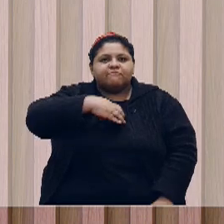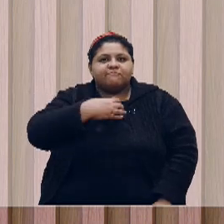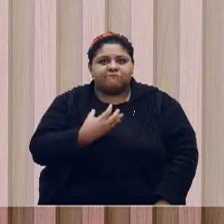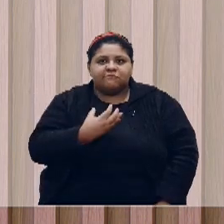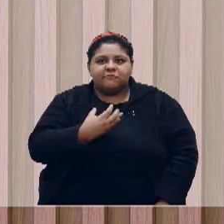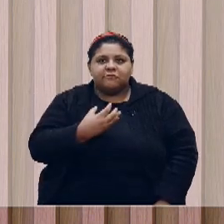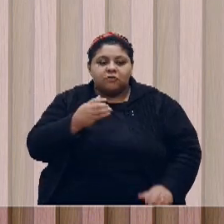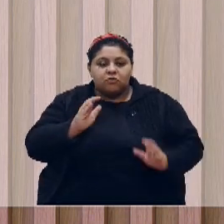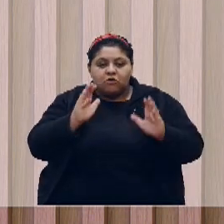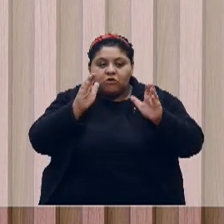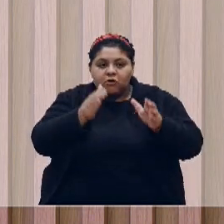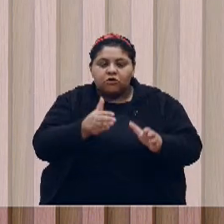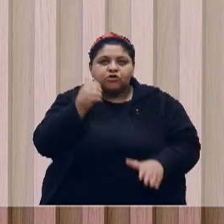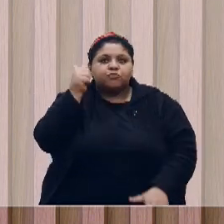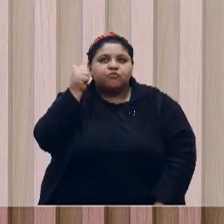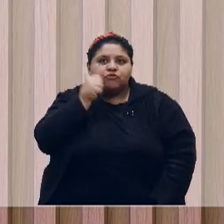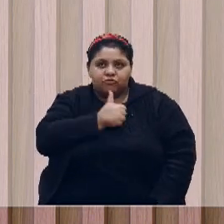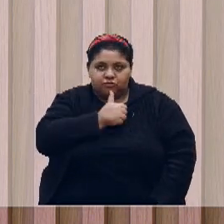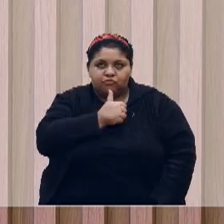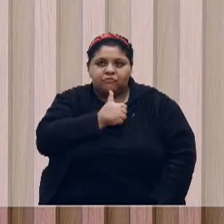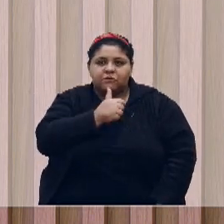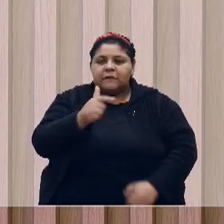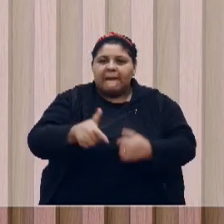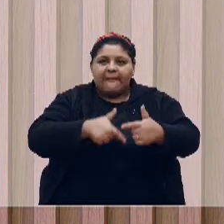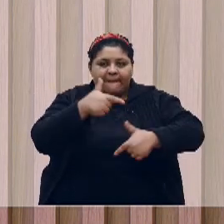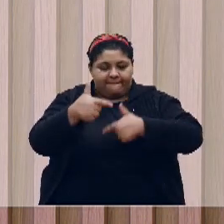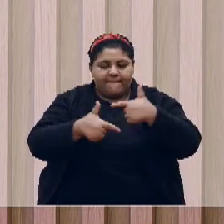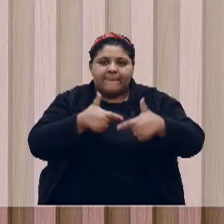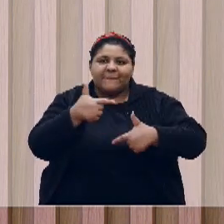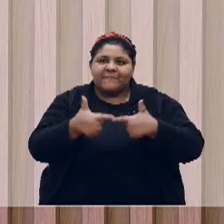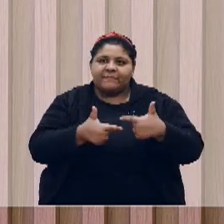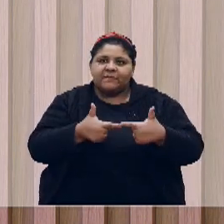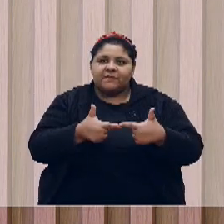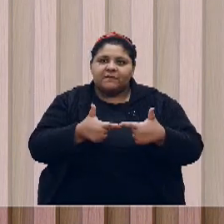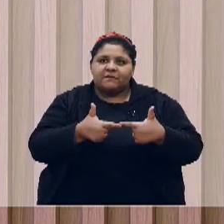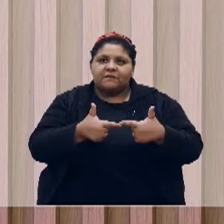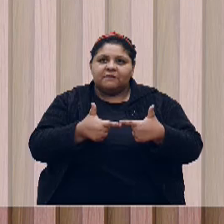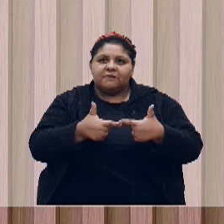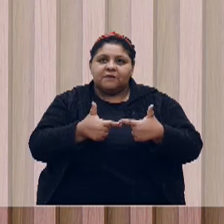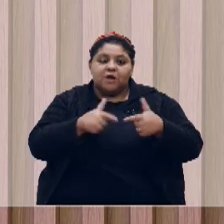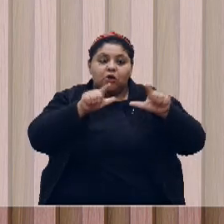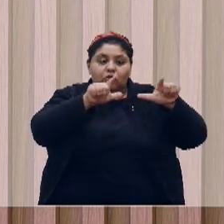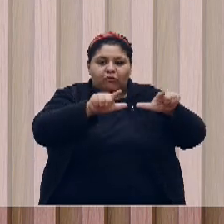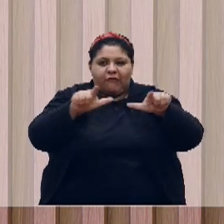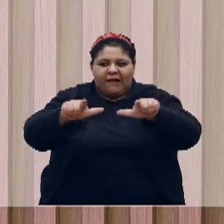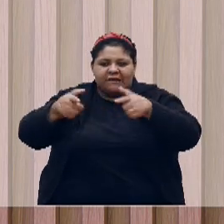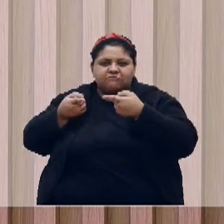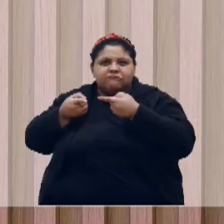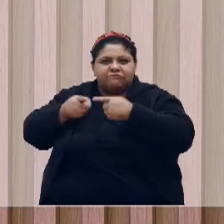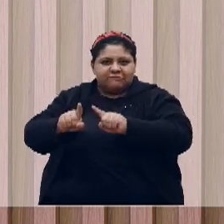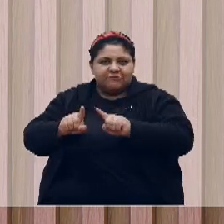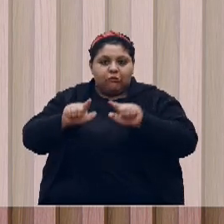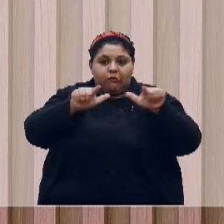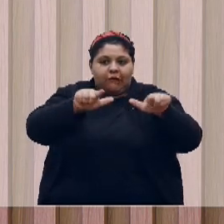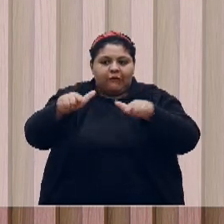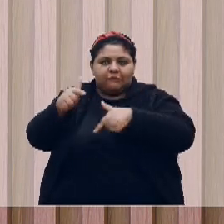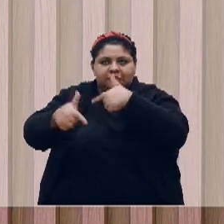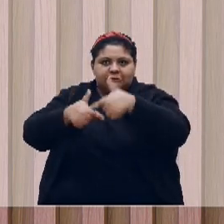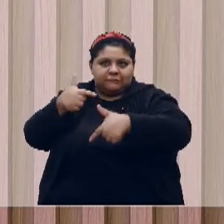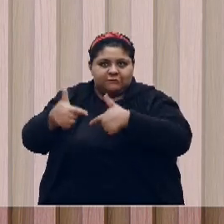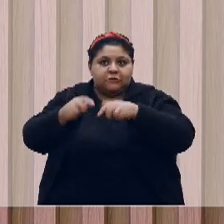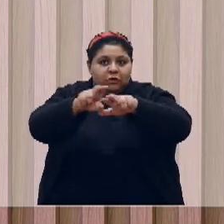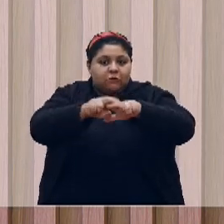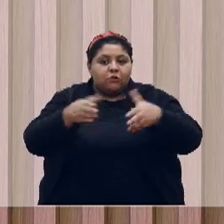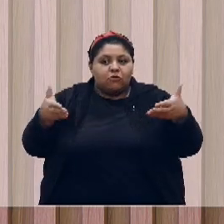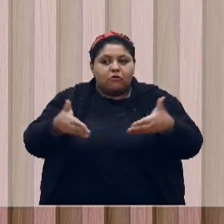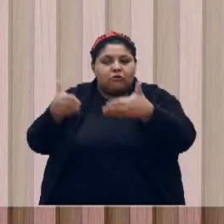determinação de mulheres que atuam encarando desafios nos seus locais de trabalho. Por isso, nós